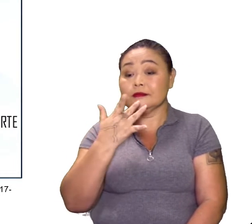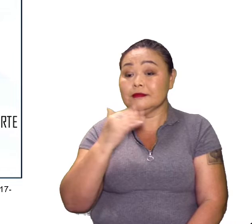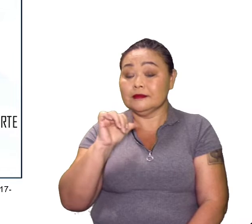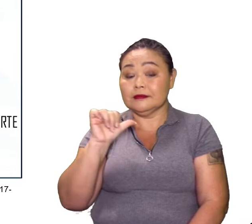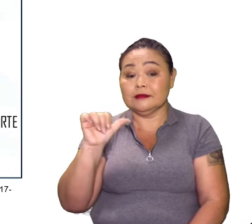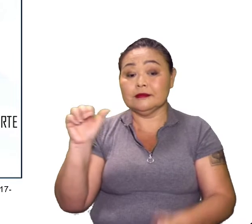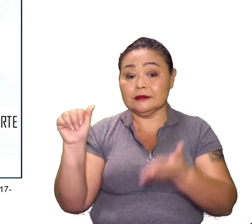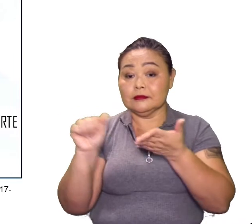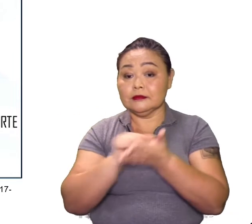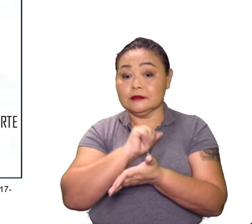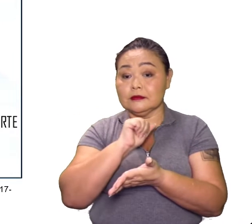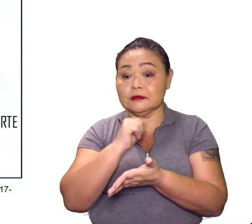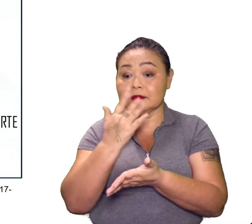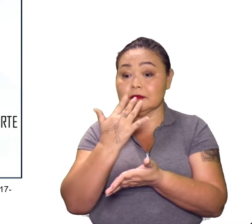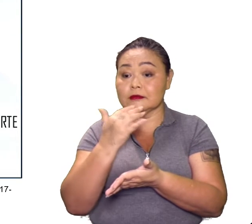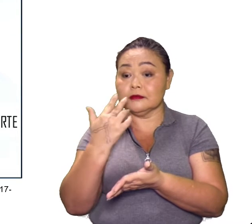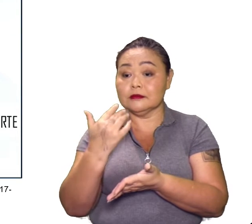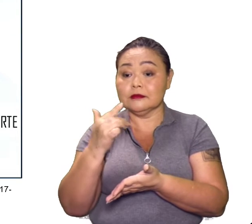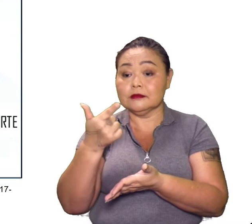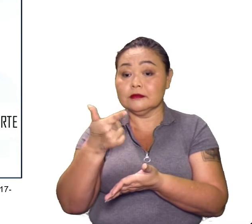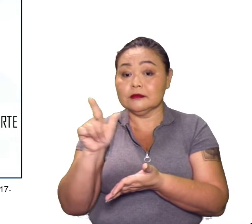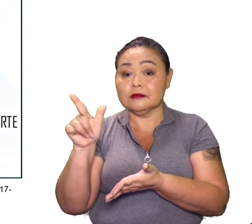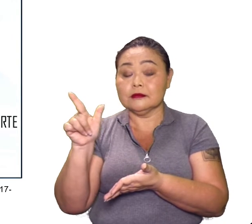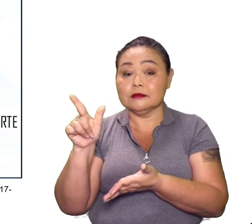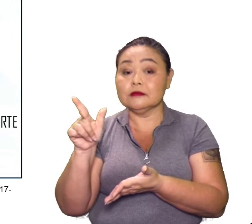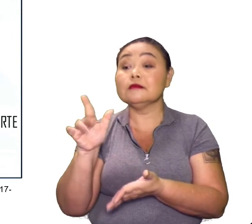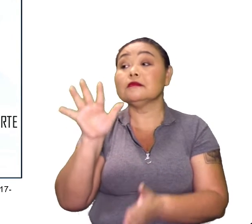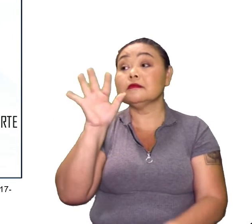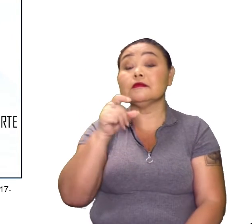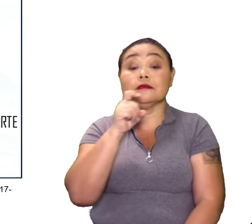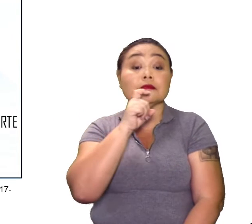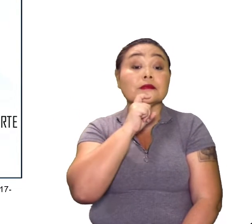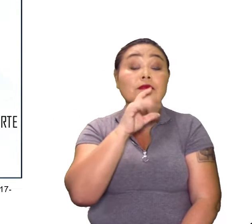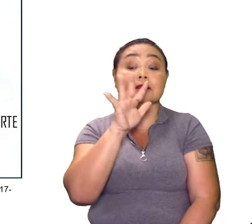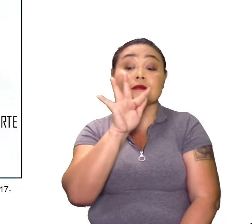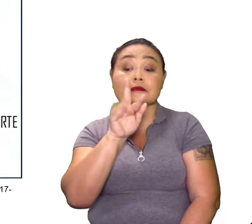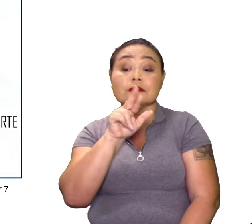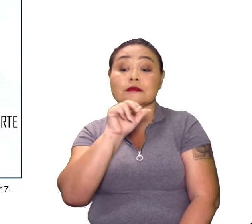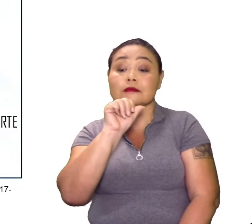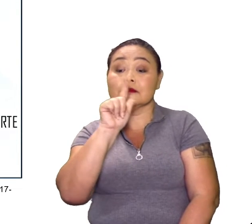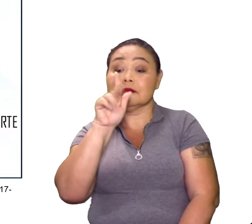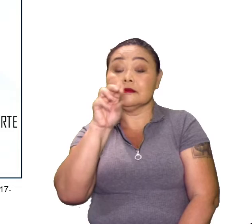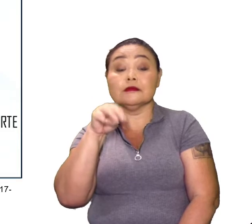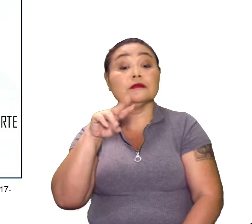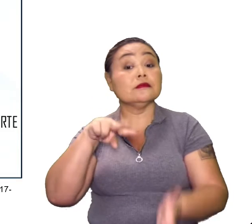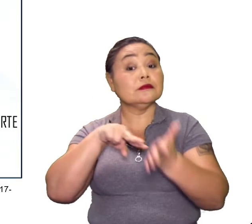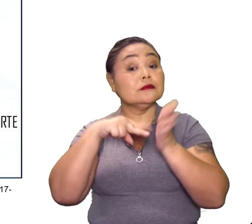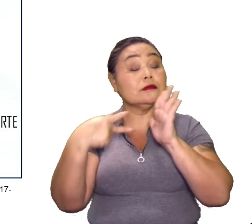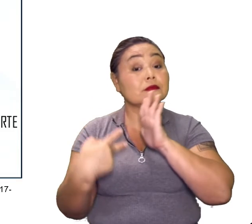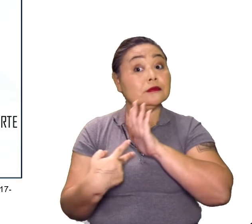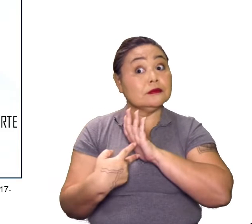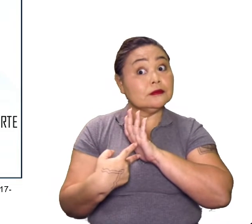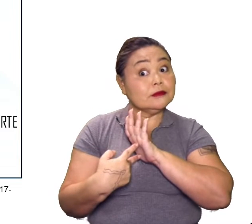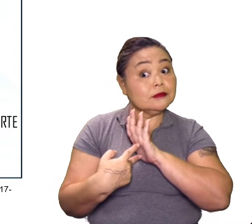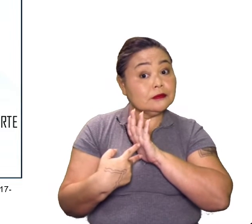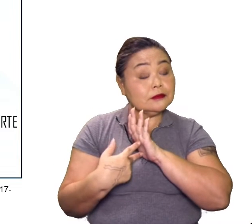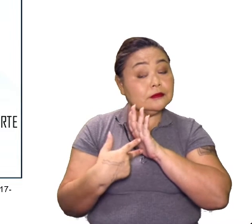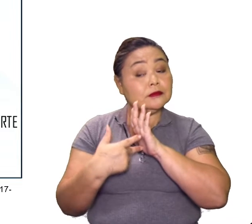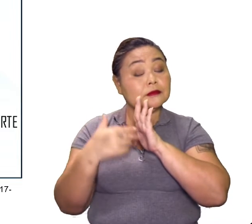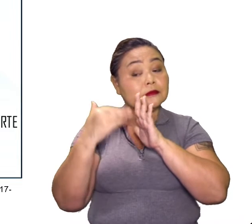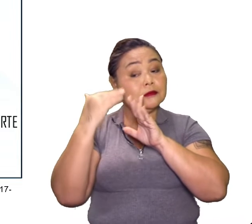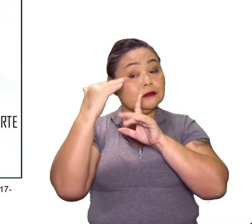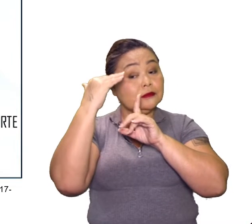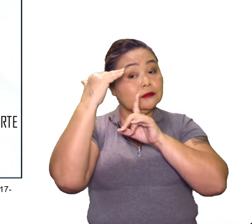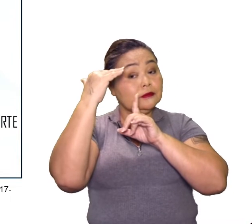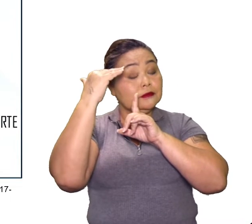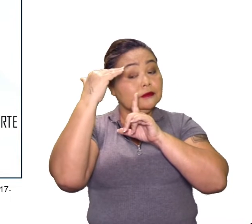apagar primeiro e mudar a cor. Nós chamamos isso de friagem, quer dizer queda